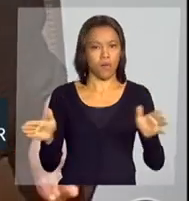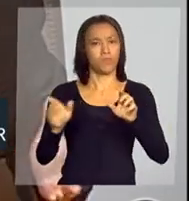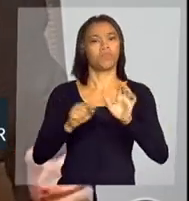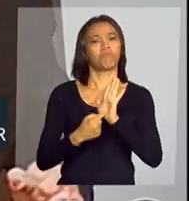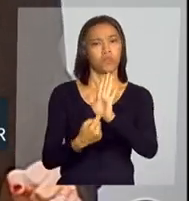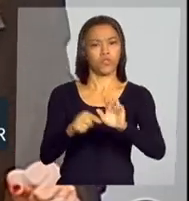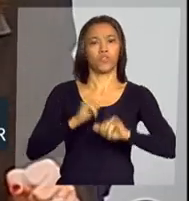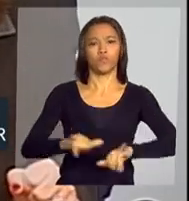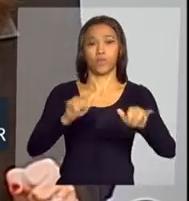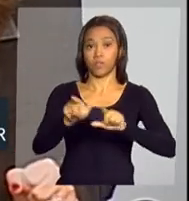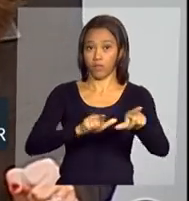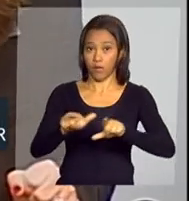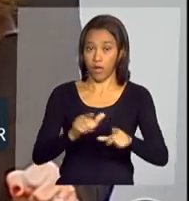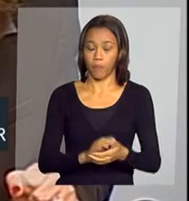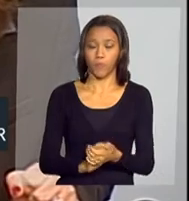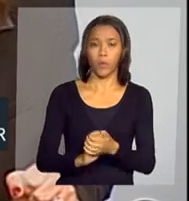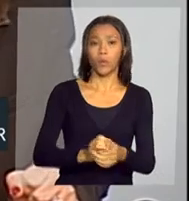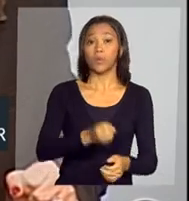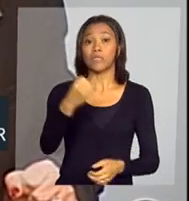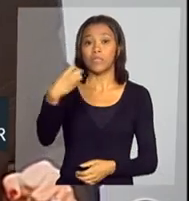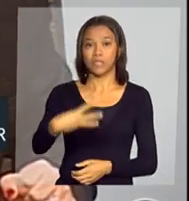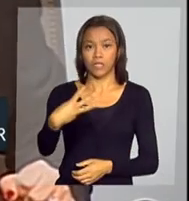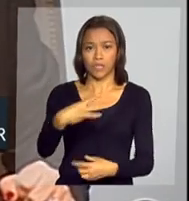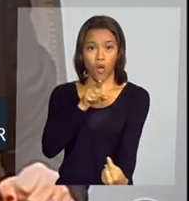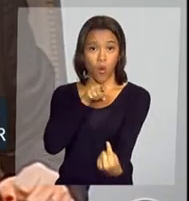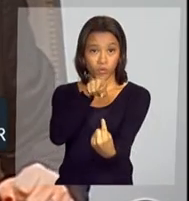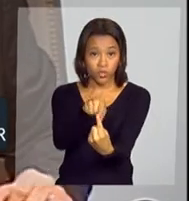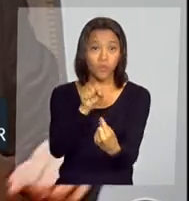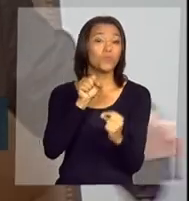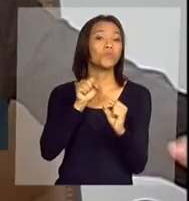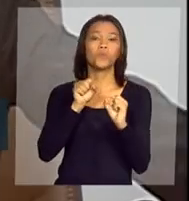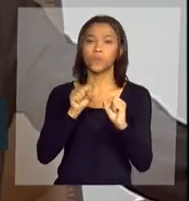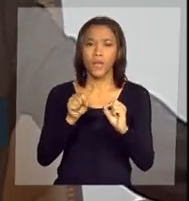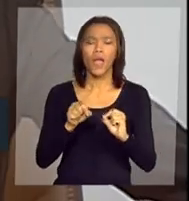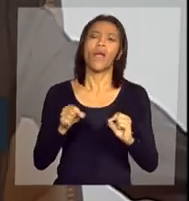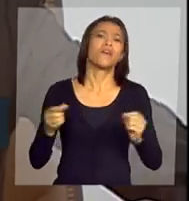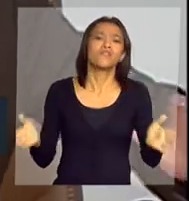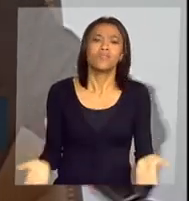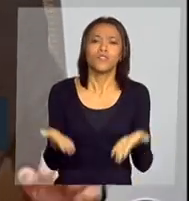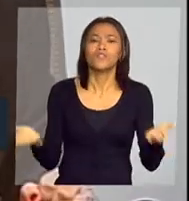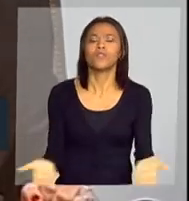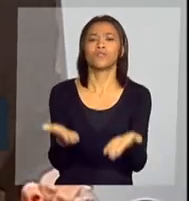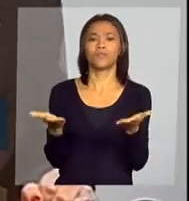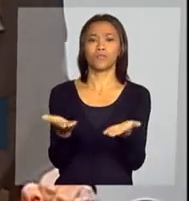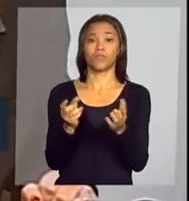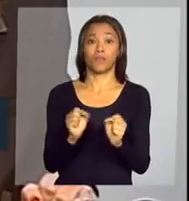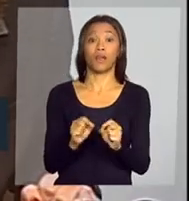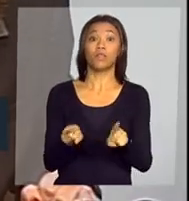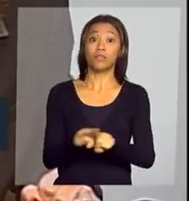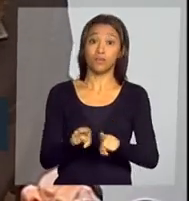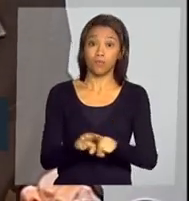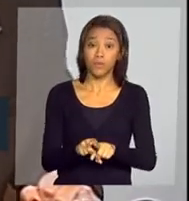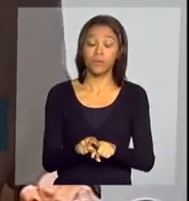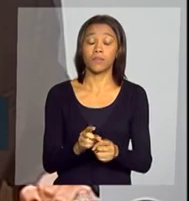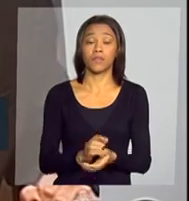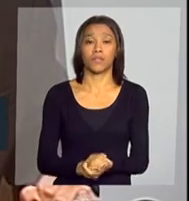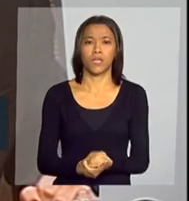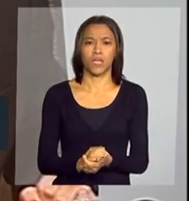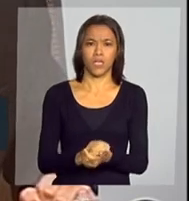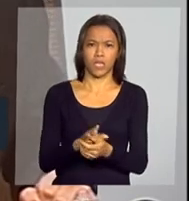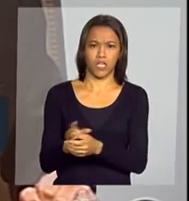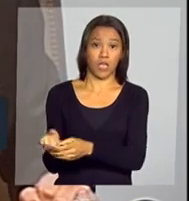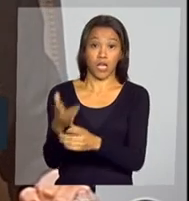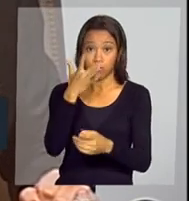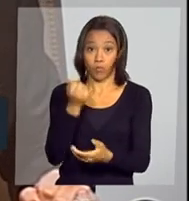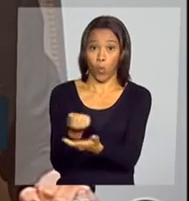propostos no terceiro objetivo estimular e é a incentivar o